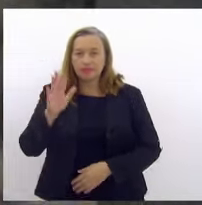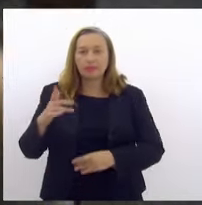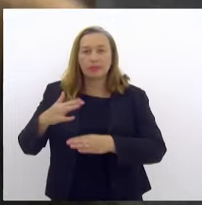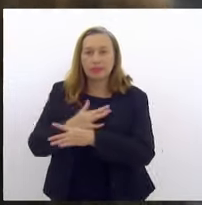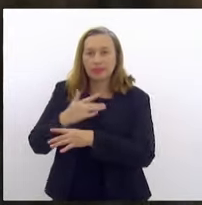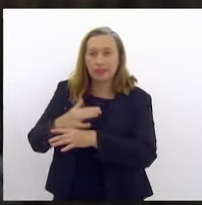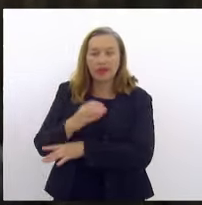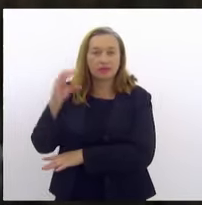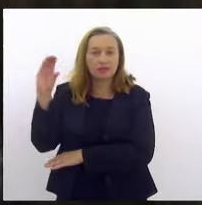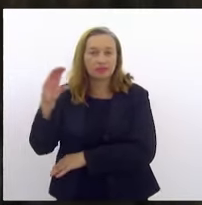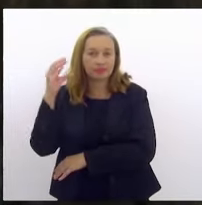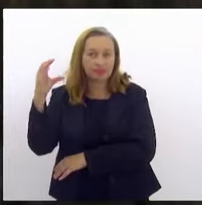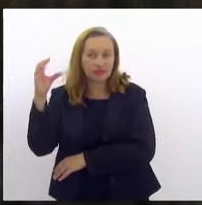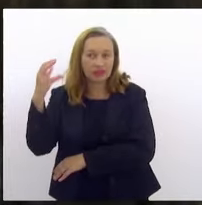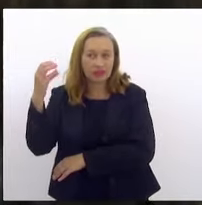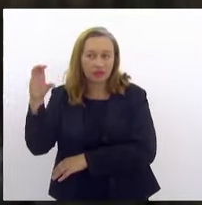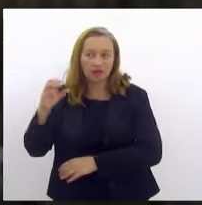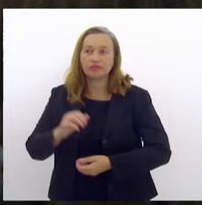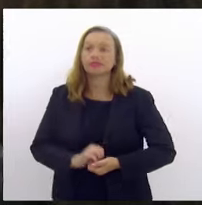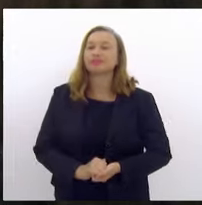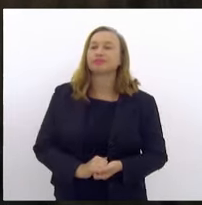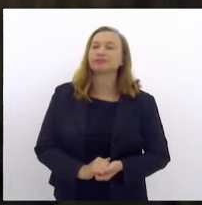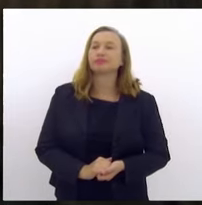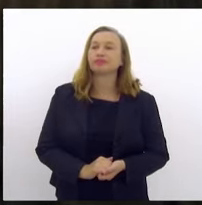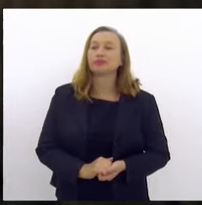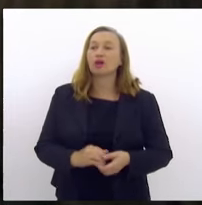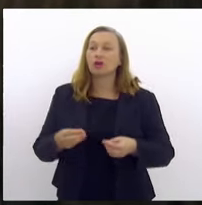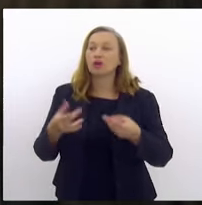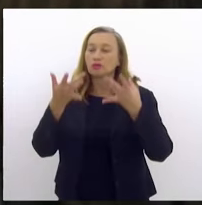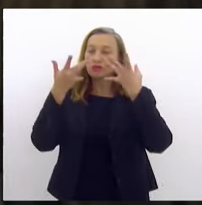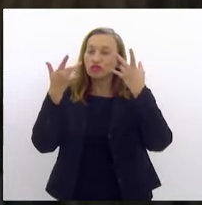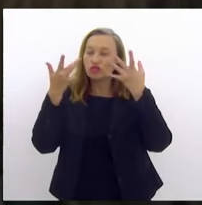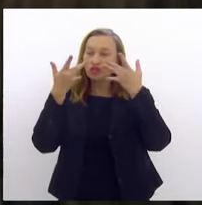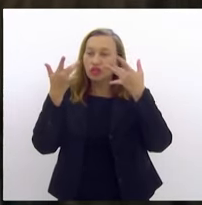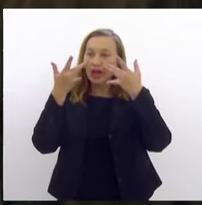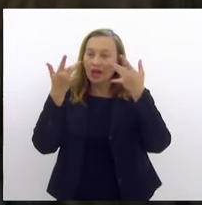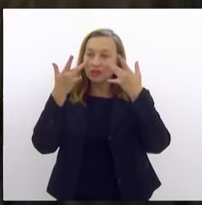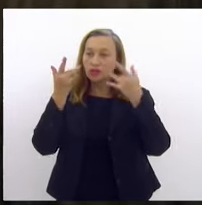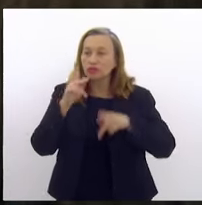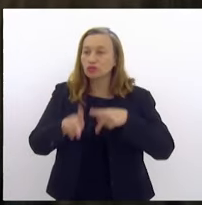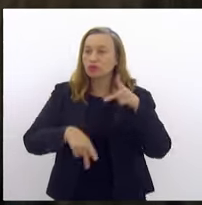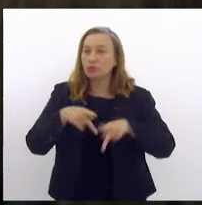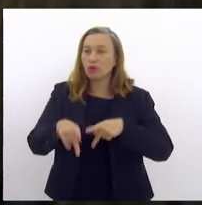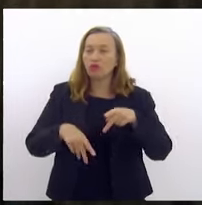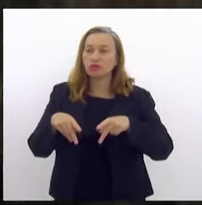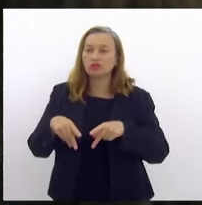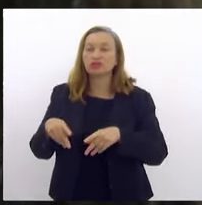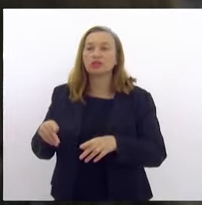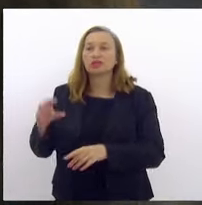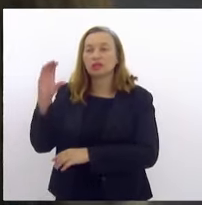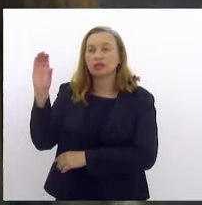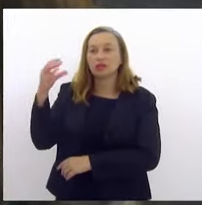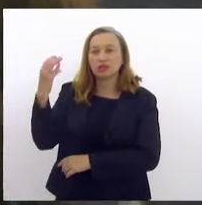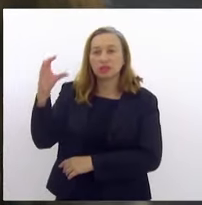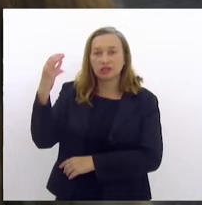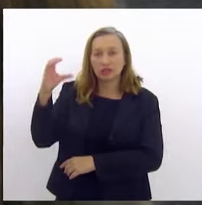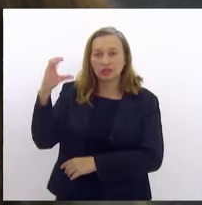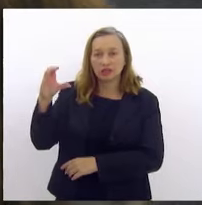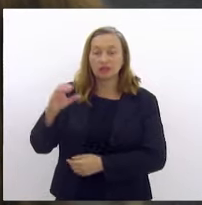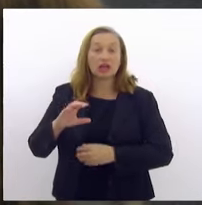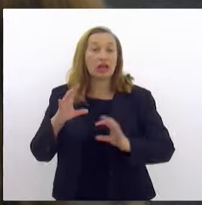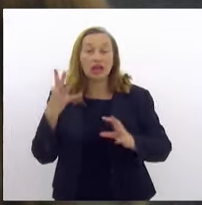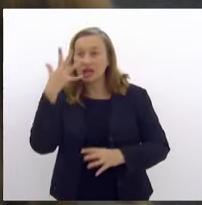Niterói. Cito aqui o Teatro Popular de Niterói, com uma enorme concha